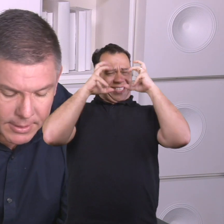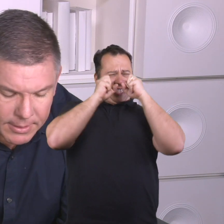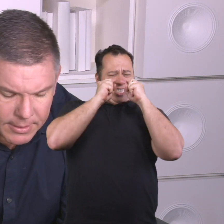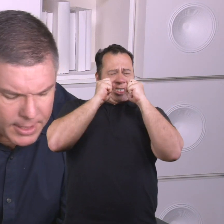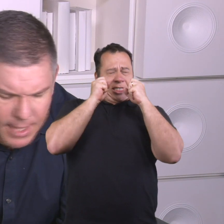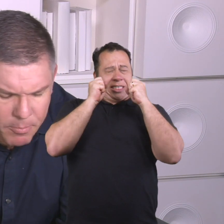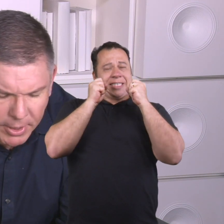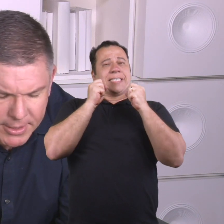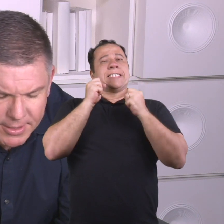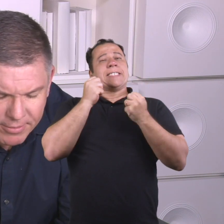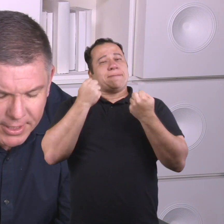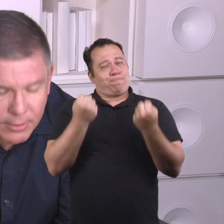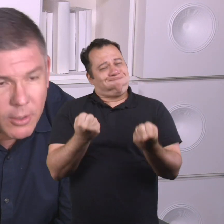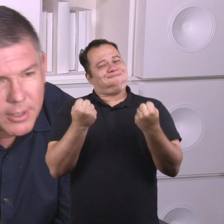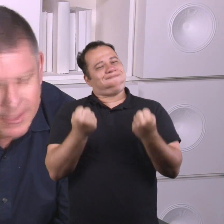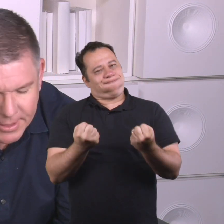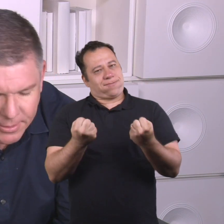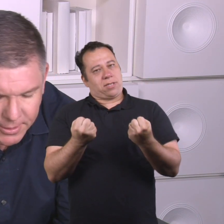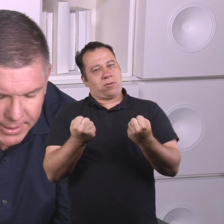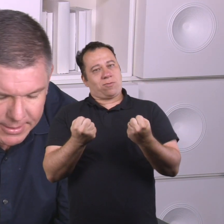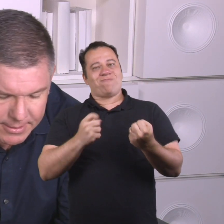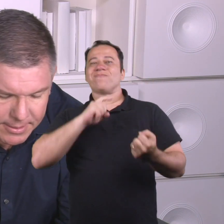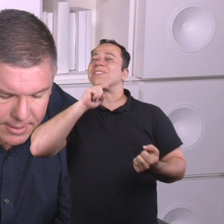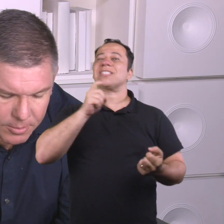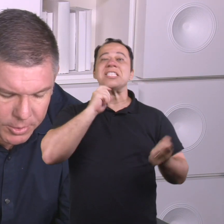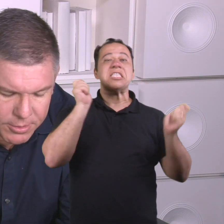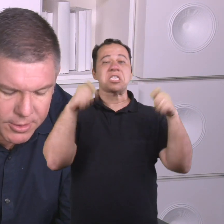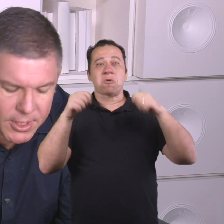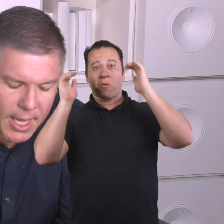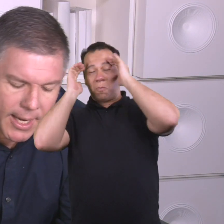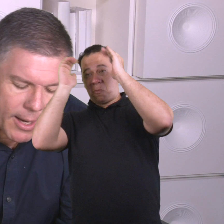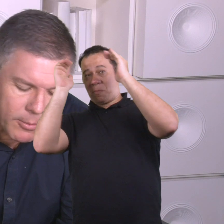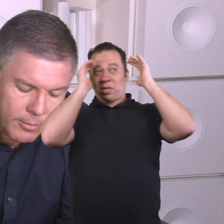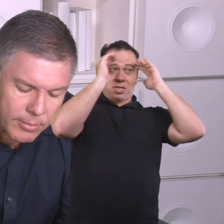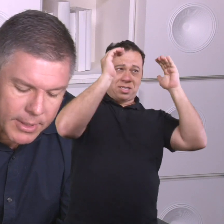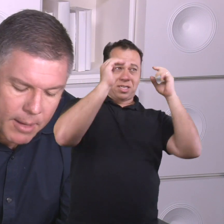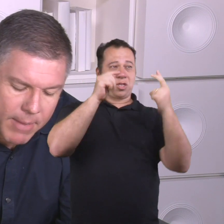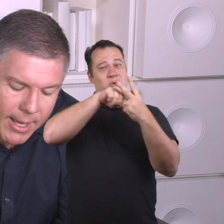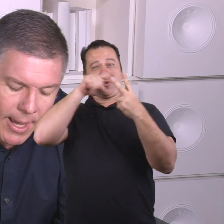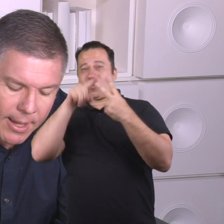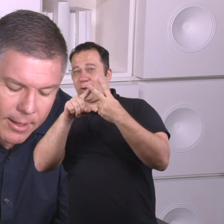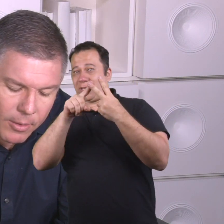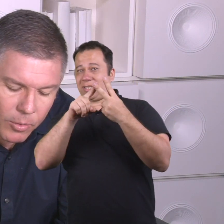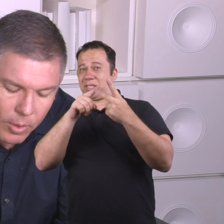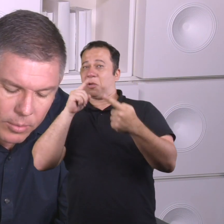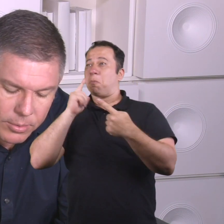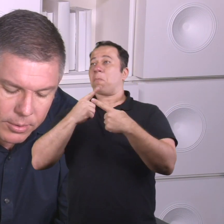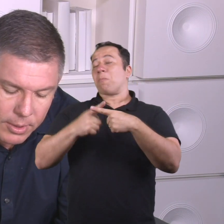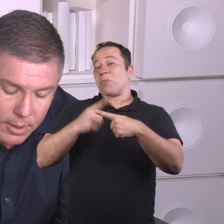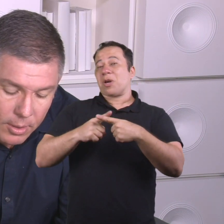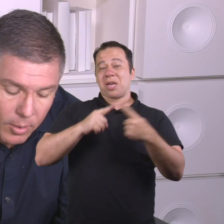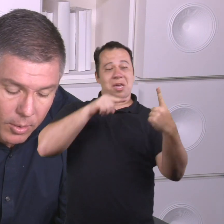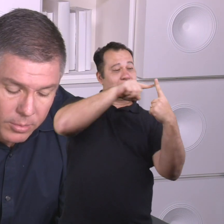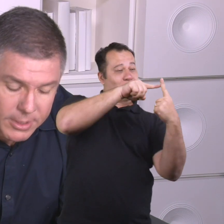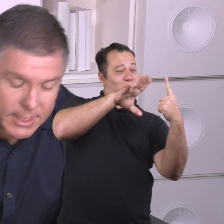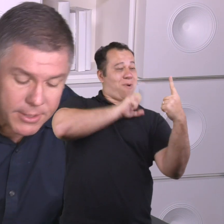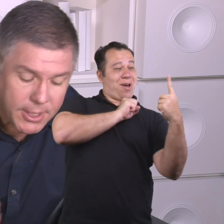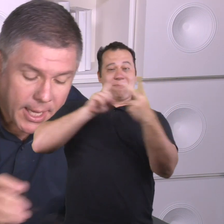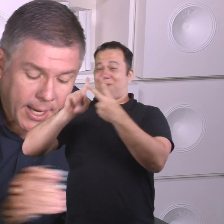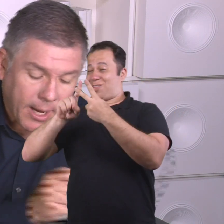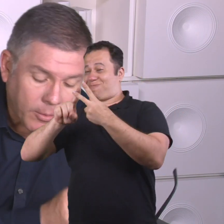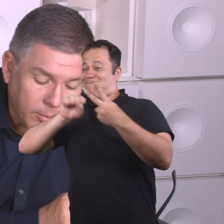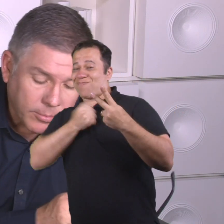são. Ninguém pode servir a 2 senhores, pois odiará um e amará o outro, ou